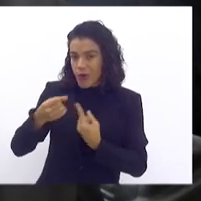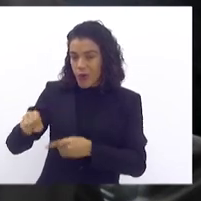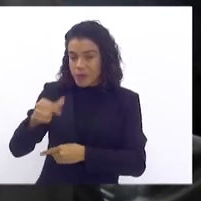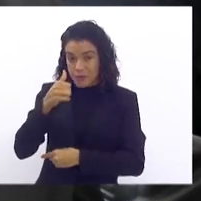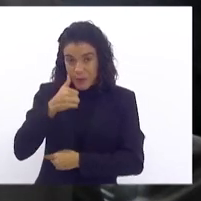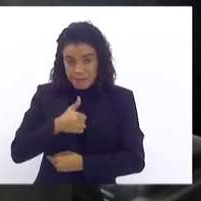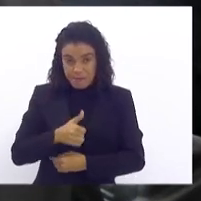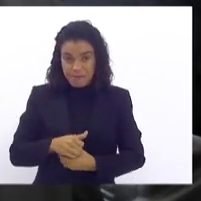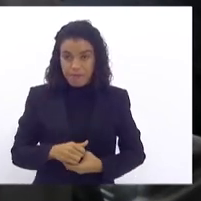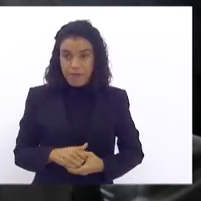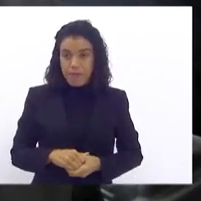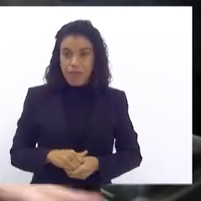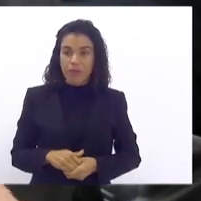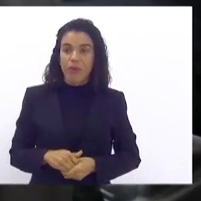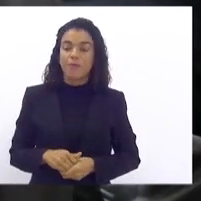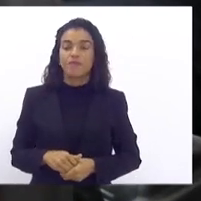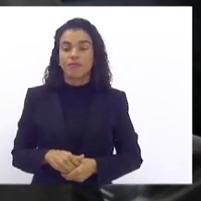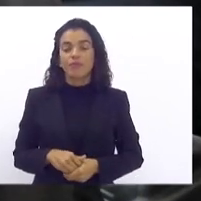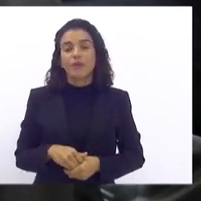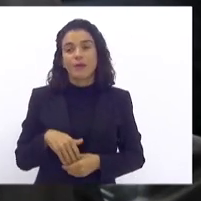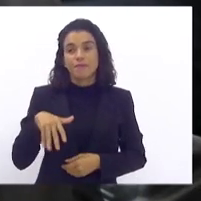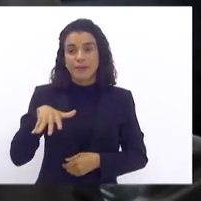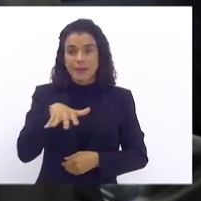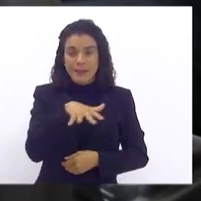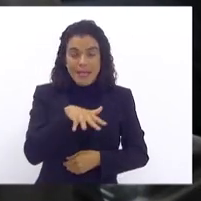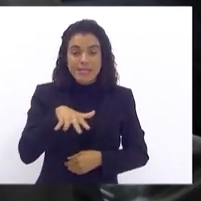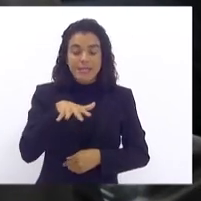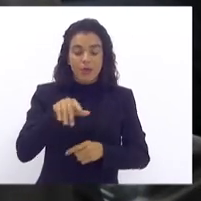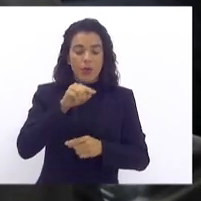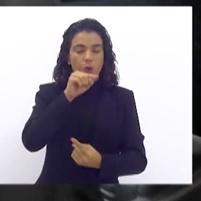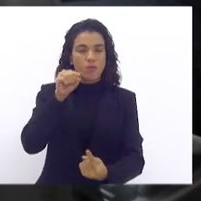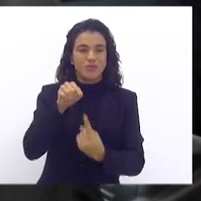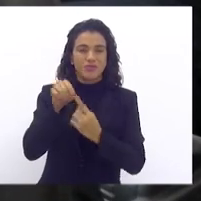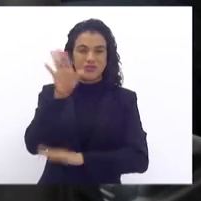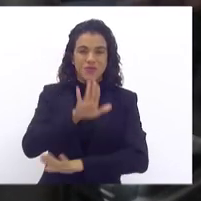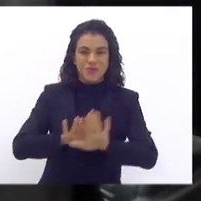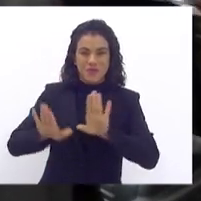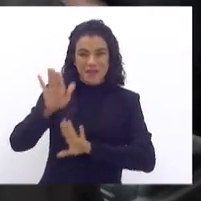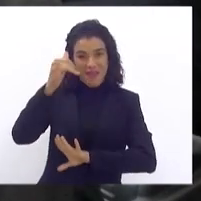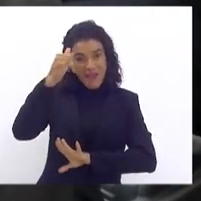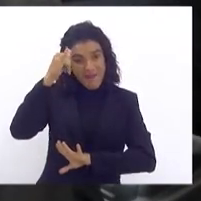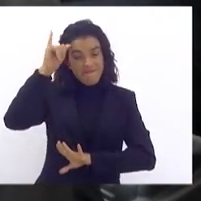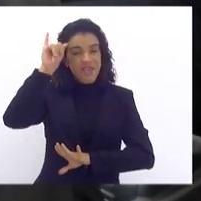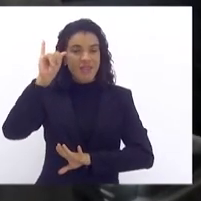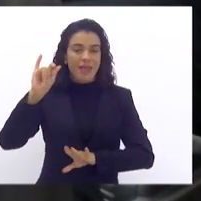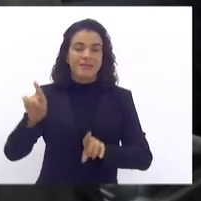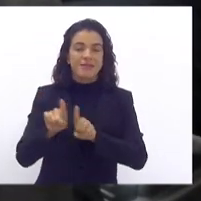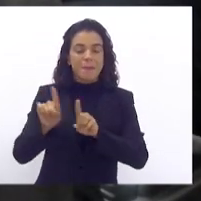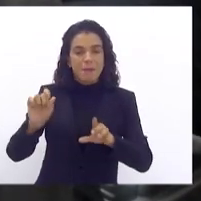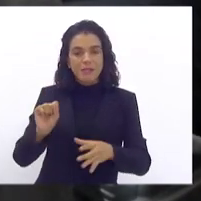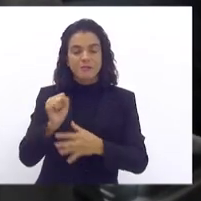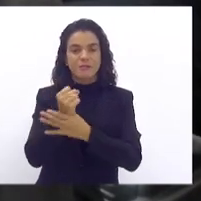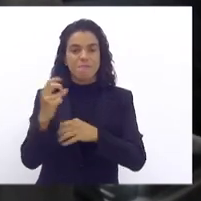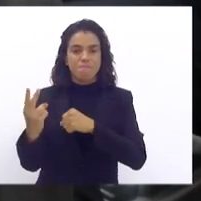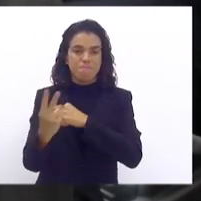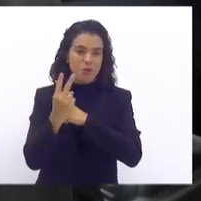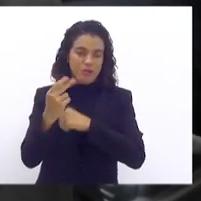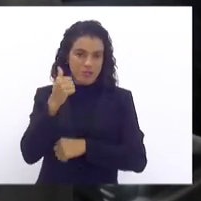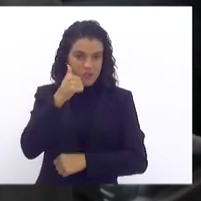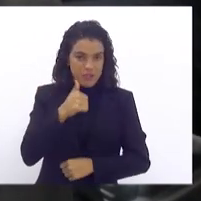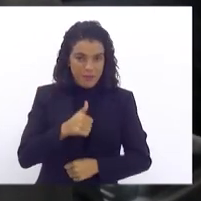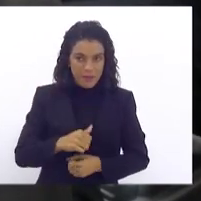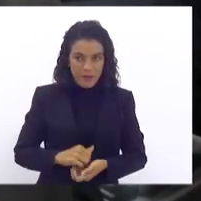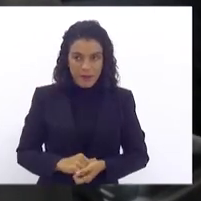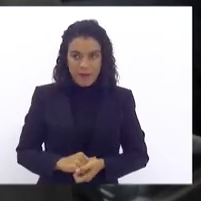isso. Nessa parte preventiva, nessa parte protetiva, e aí a